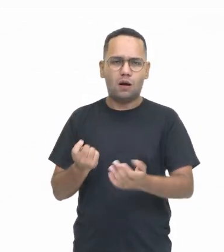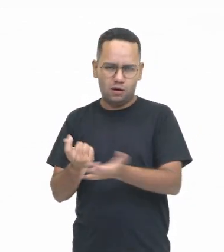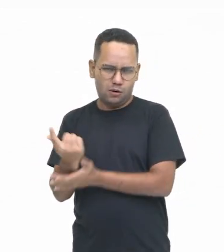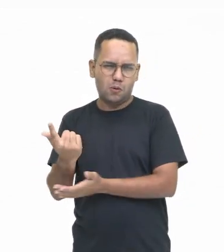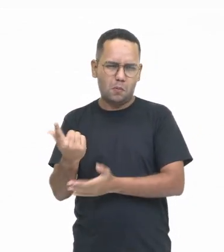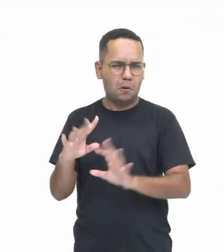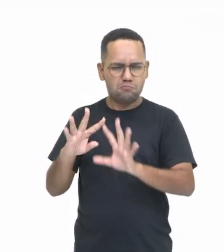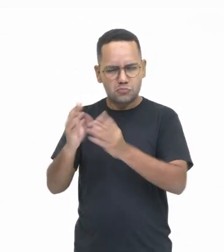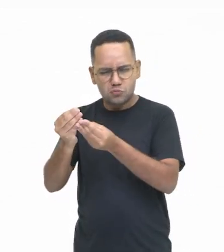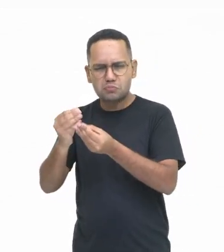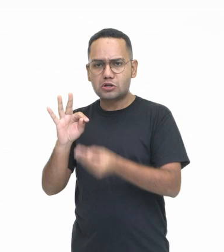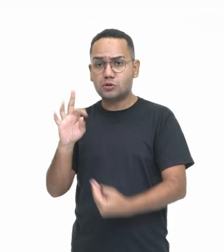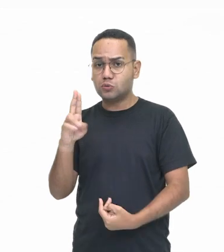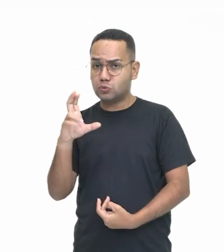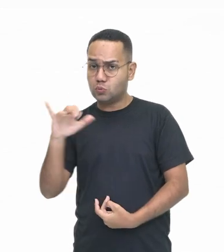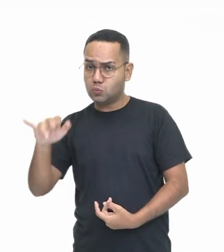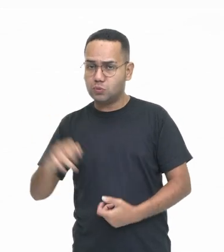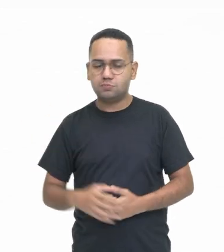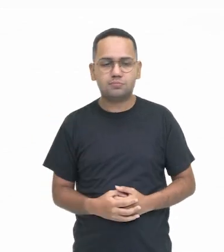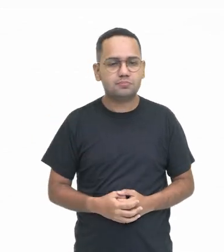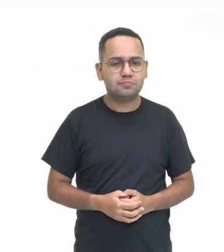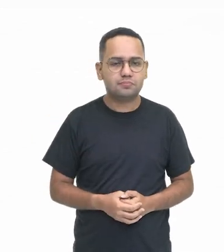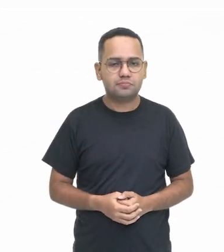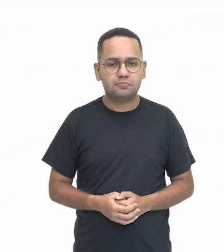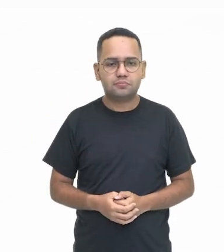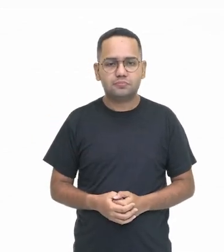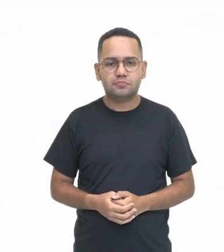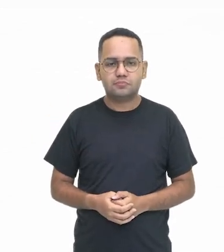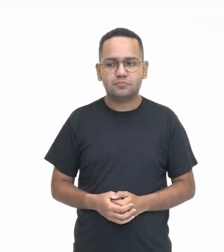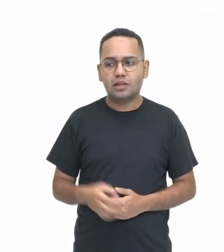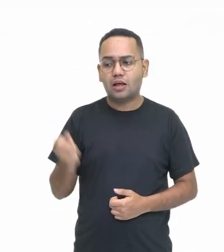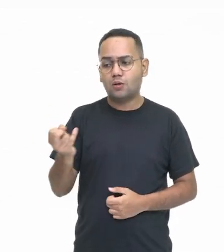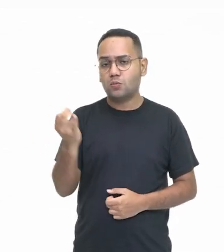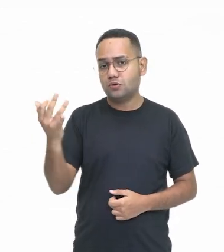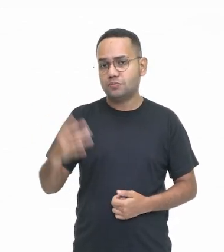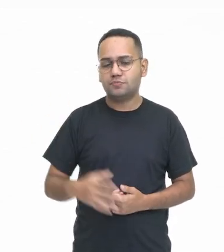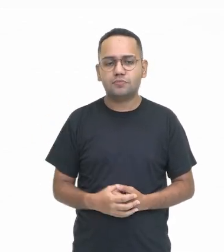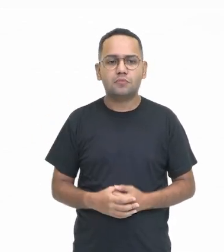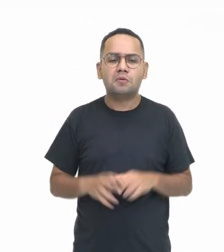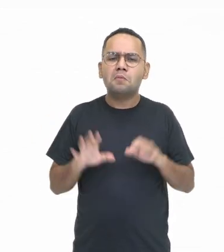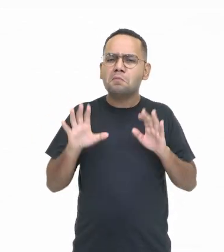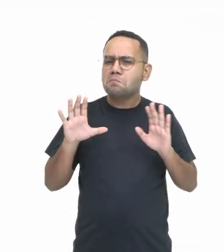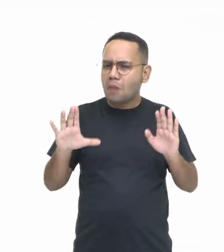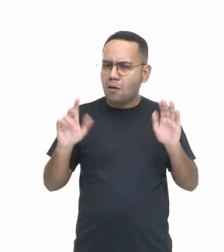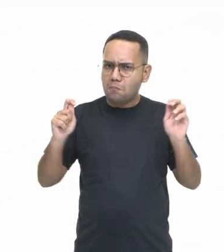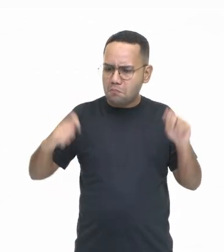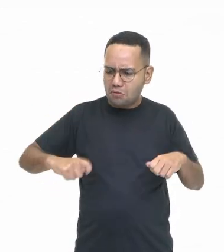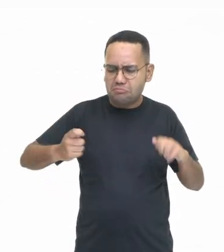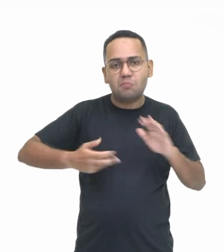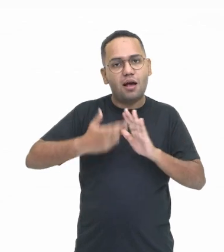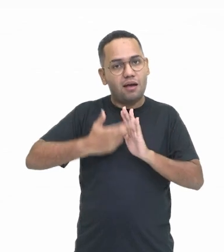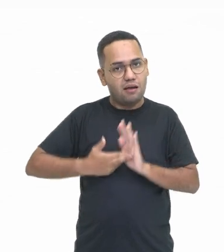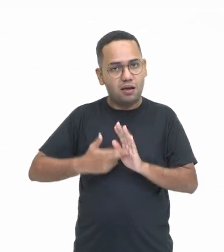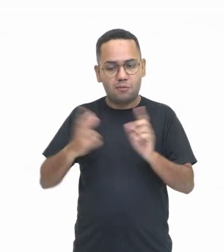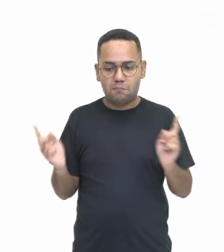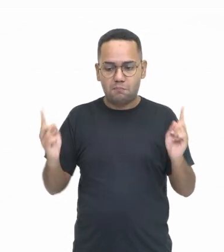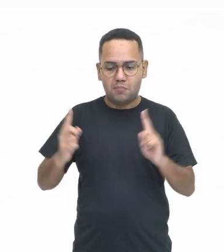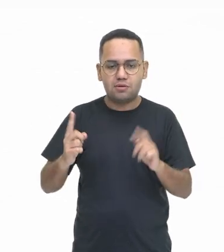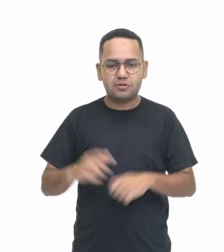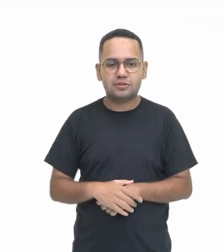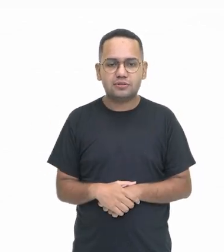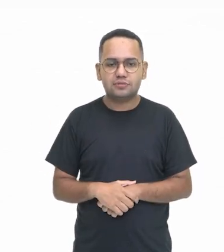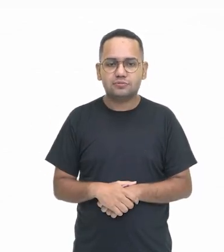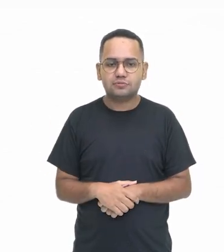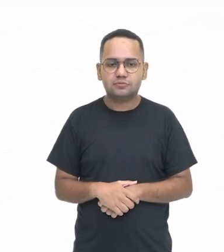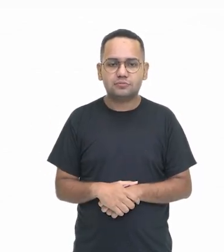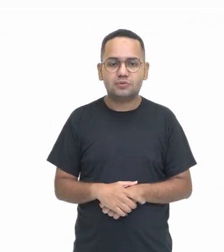tá? Comprados. Então, a gente pode escrever, então, uma regra, tá? A gente chama aqui de lei de